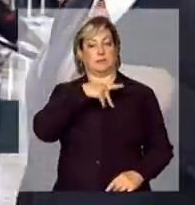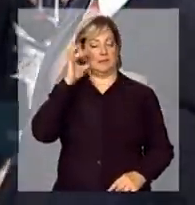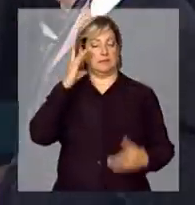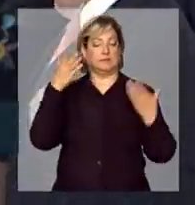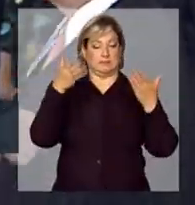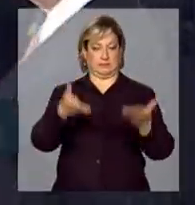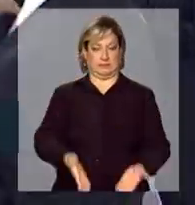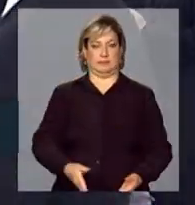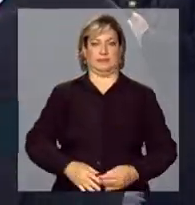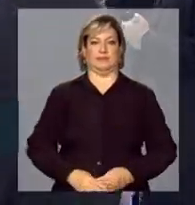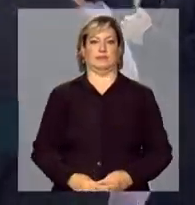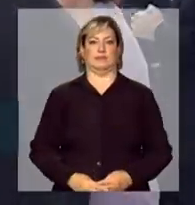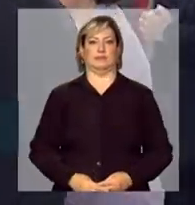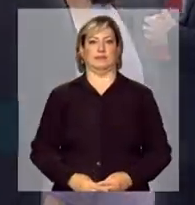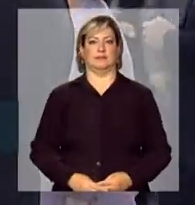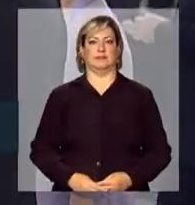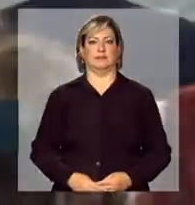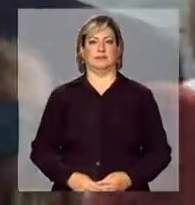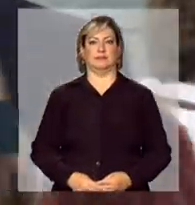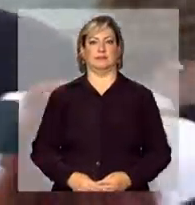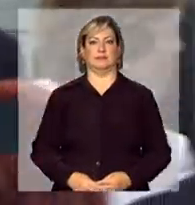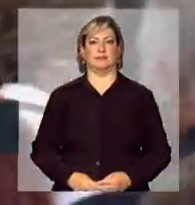presidenta Dilma Rousseff